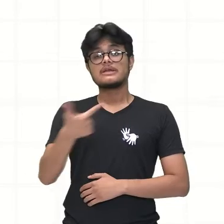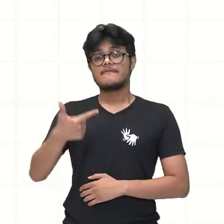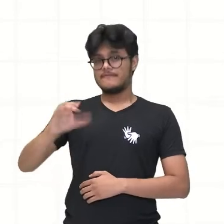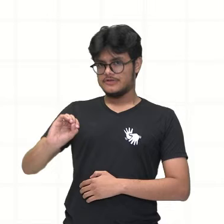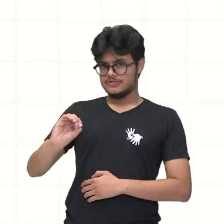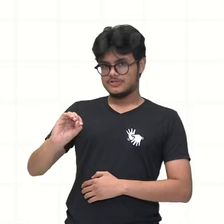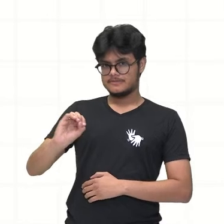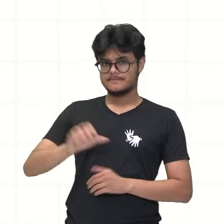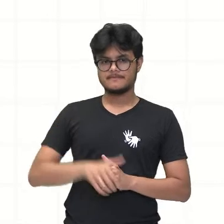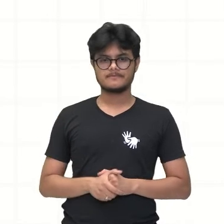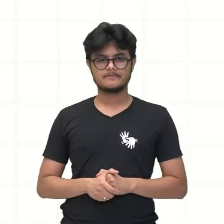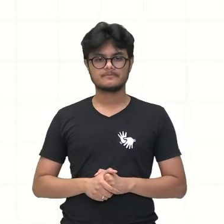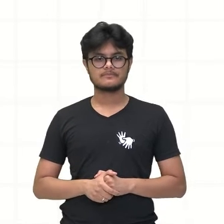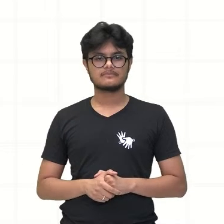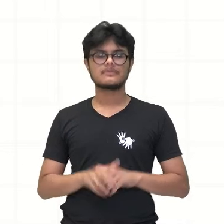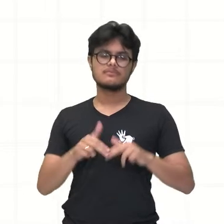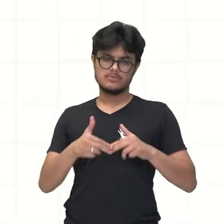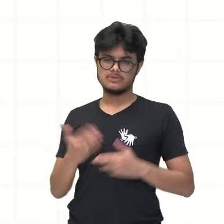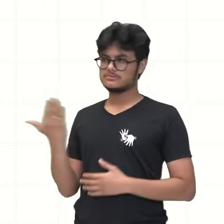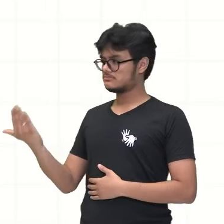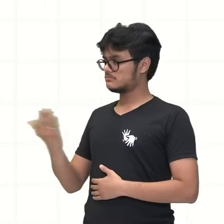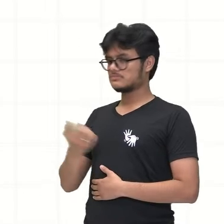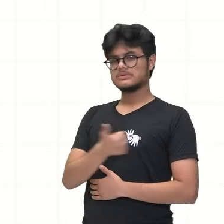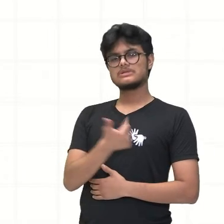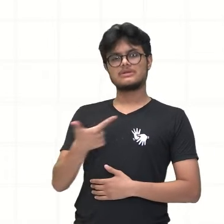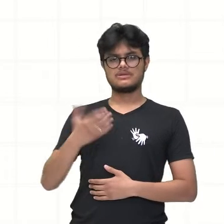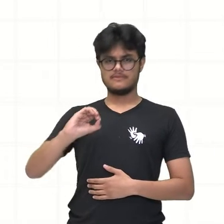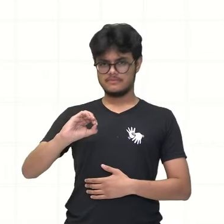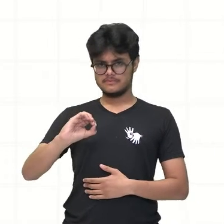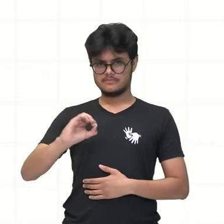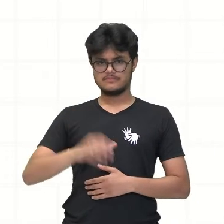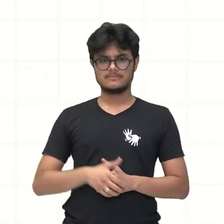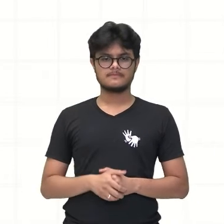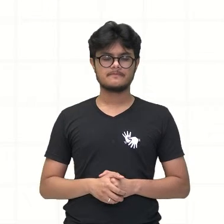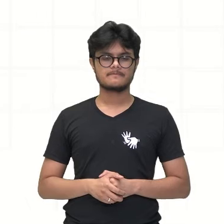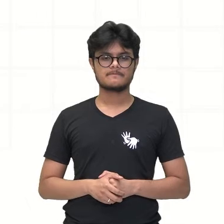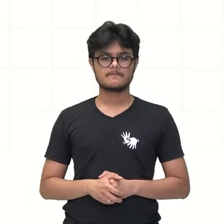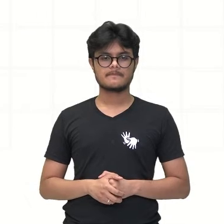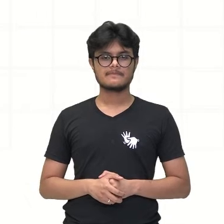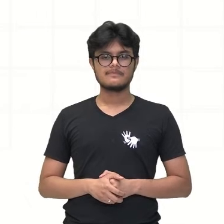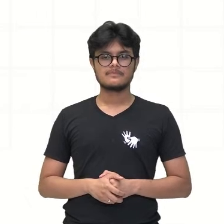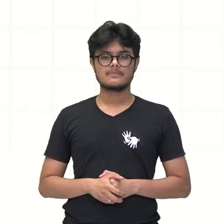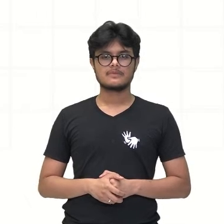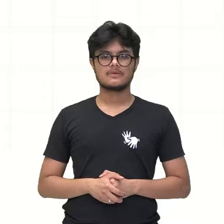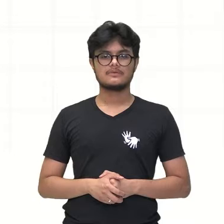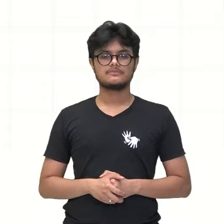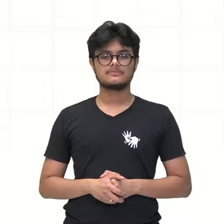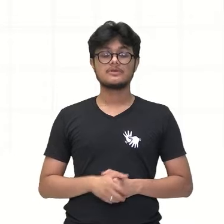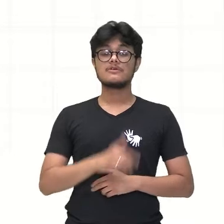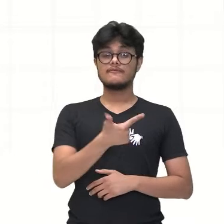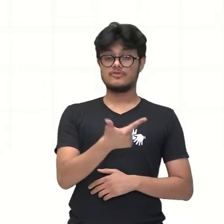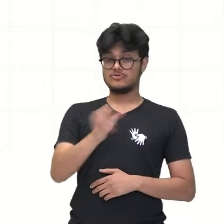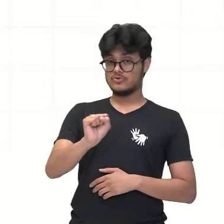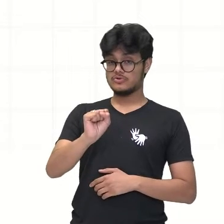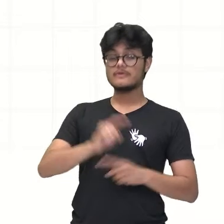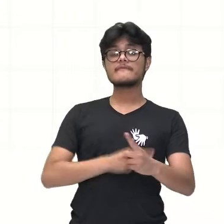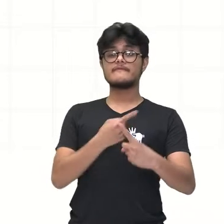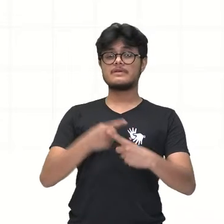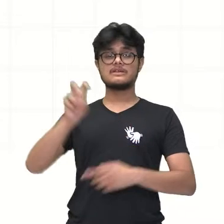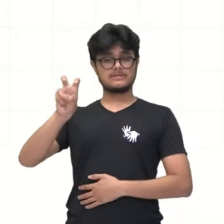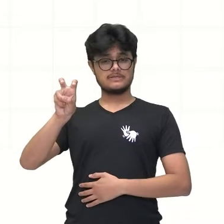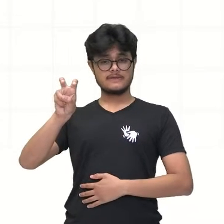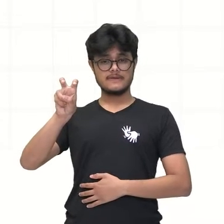120. Por isso que eu estou somando aqui 120. Continuando, 28